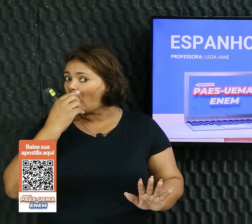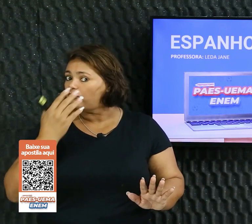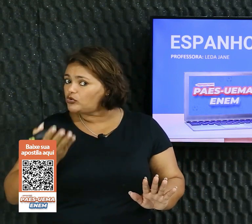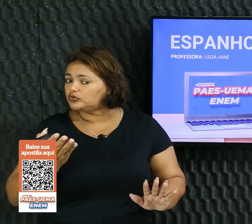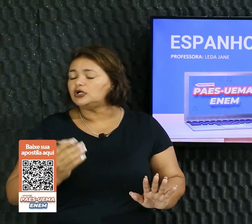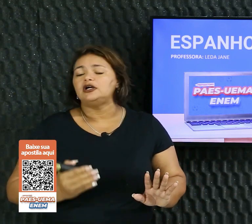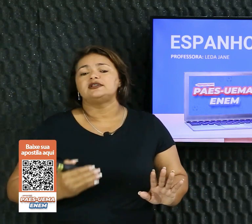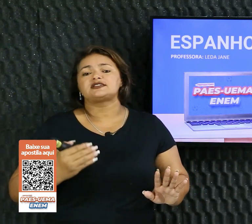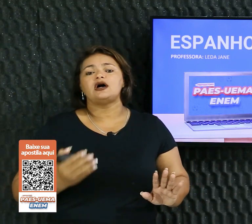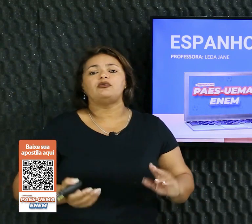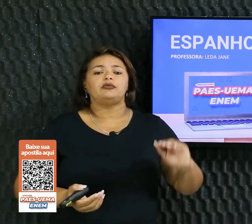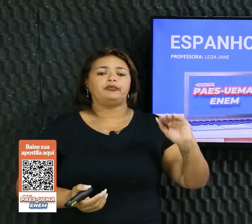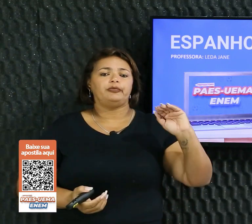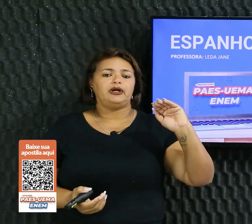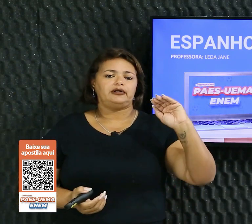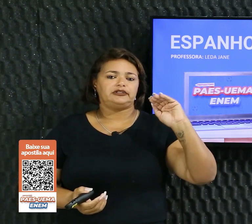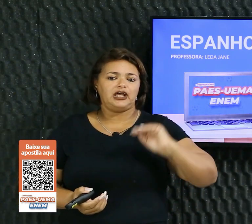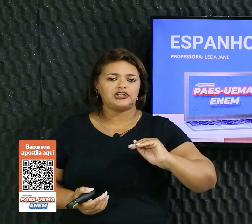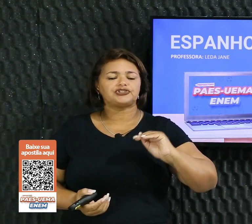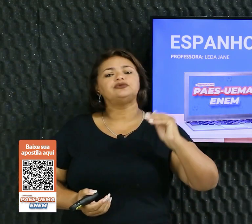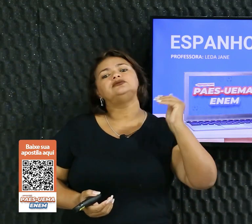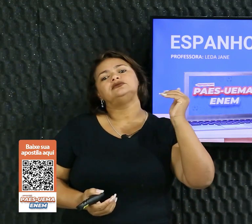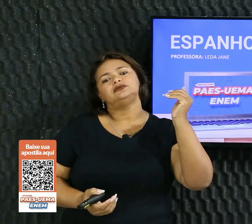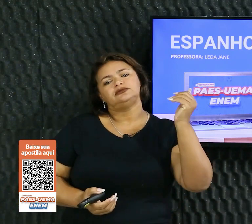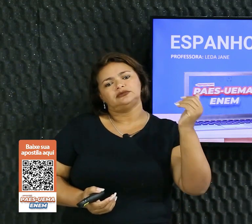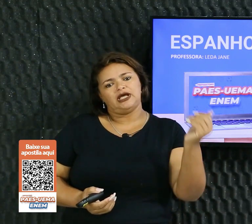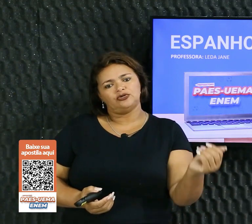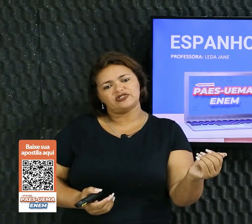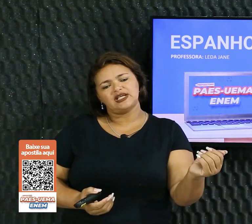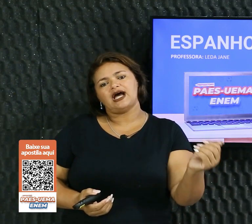o comum são texto,